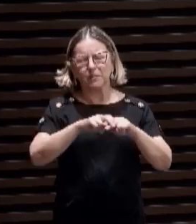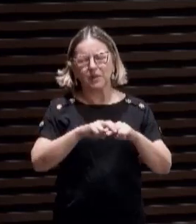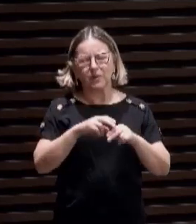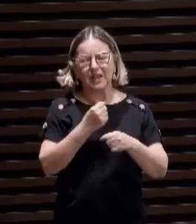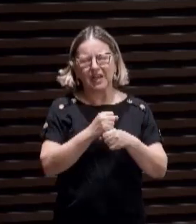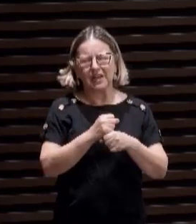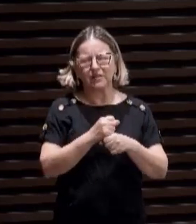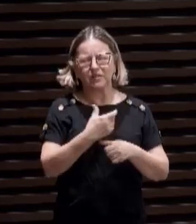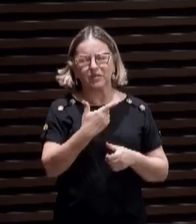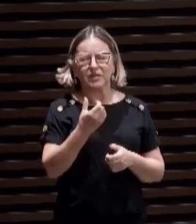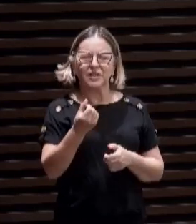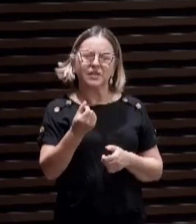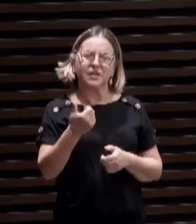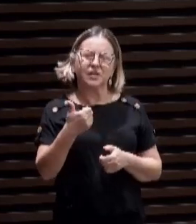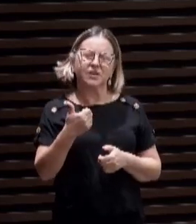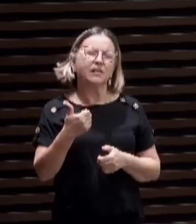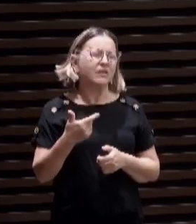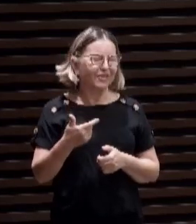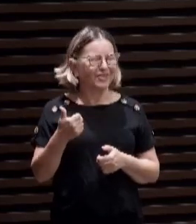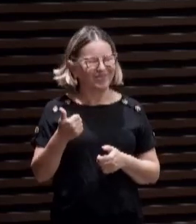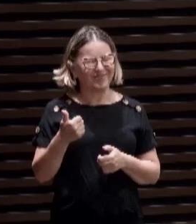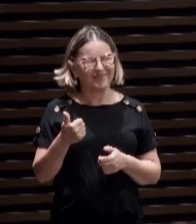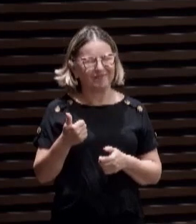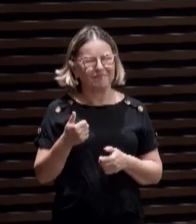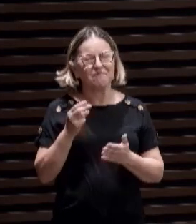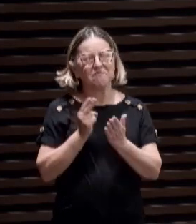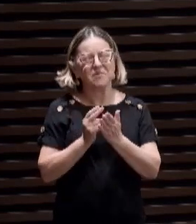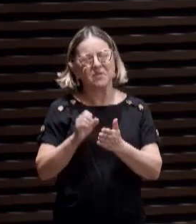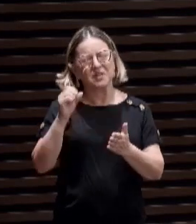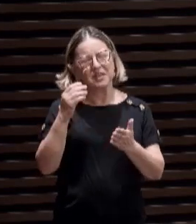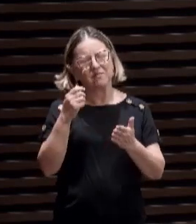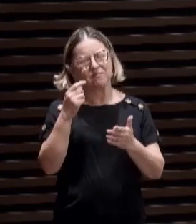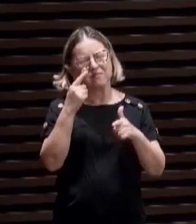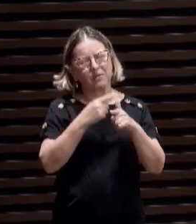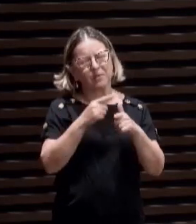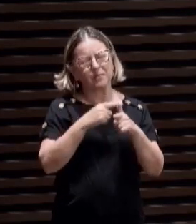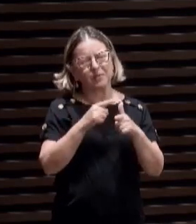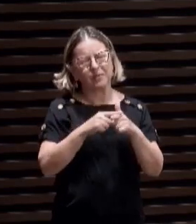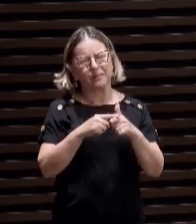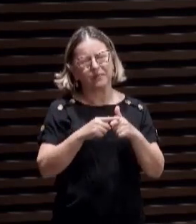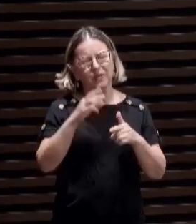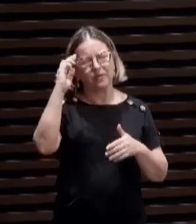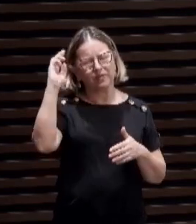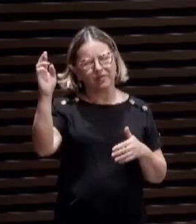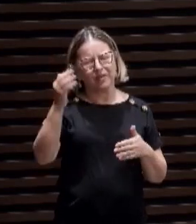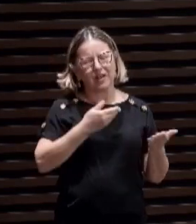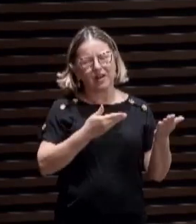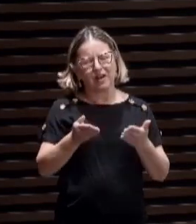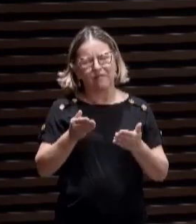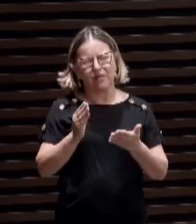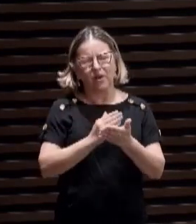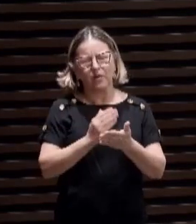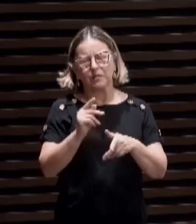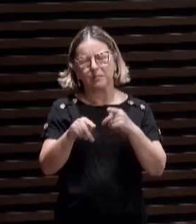todas as lutas, de tudo o que nós passamos. O Senhor levou alguns, curou